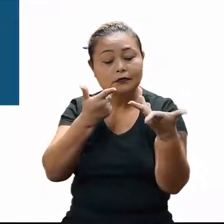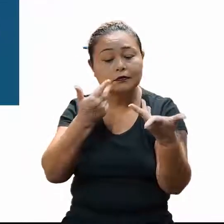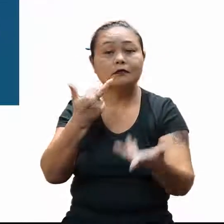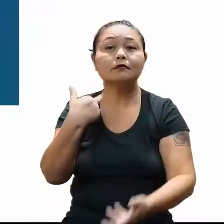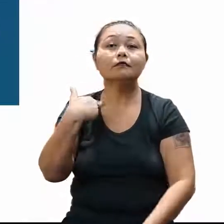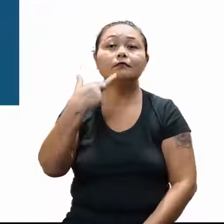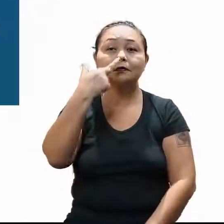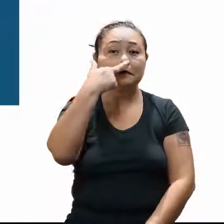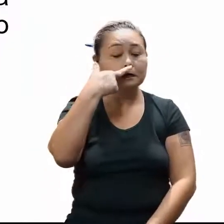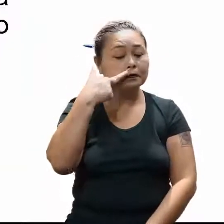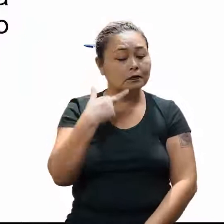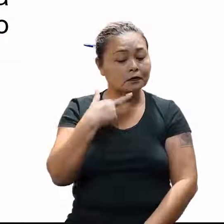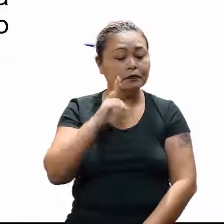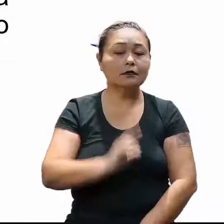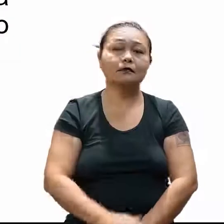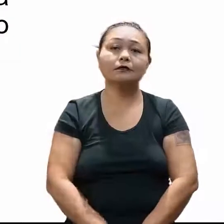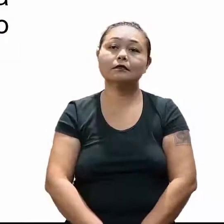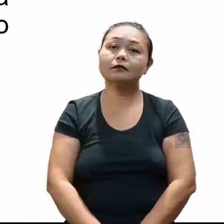Rondon.